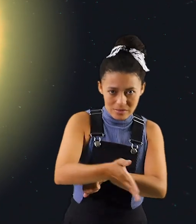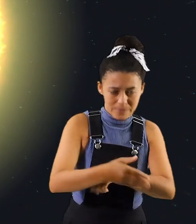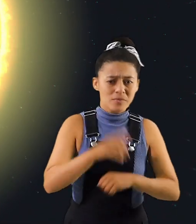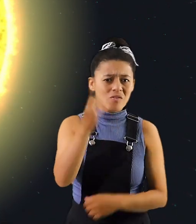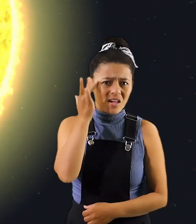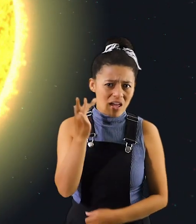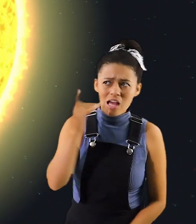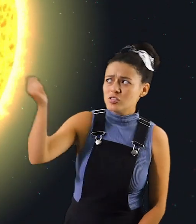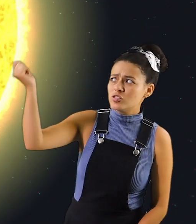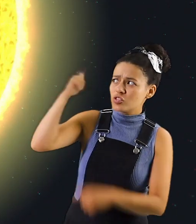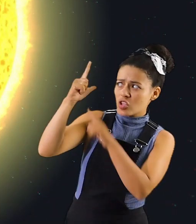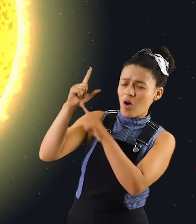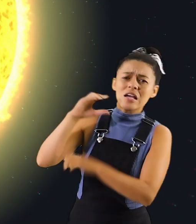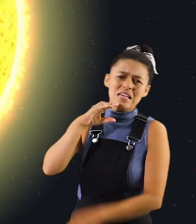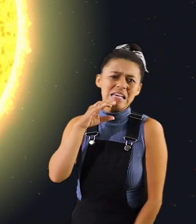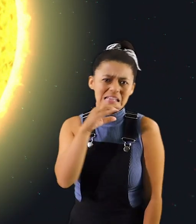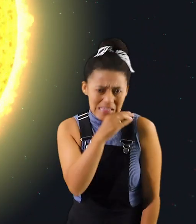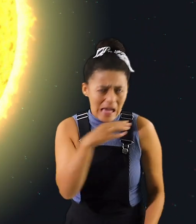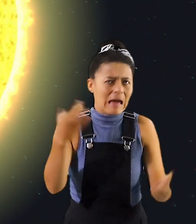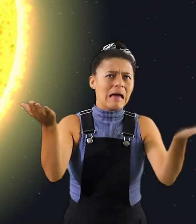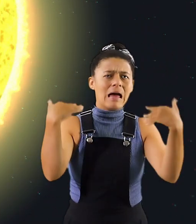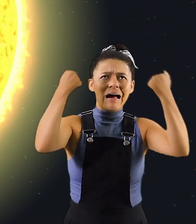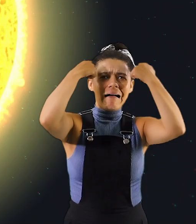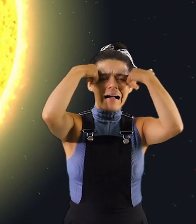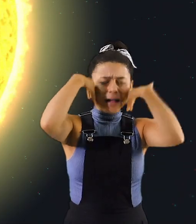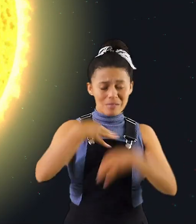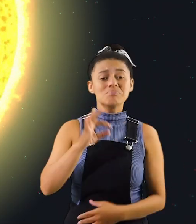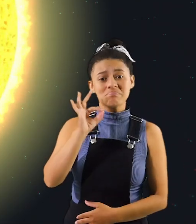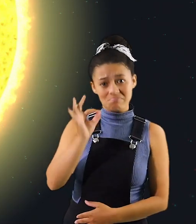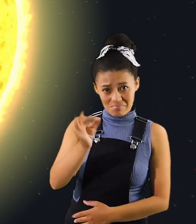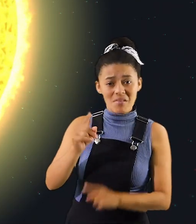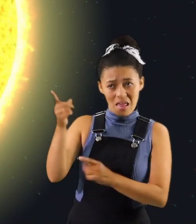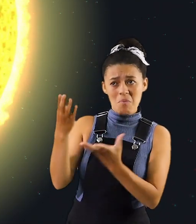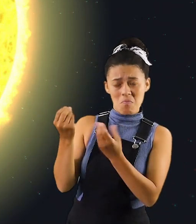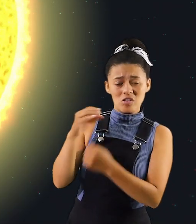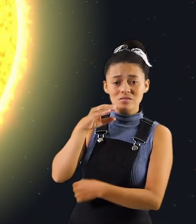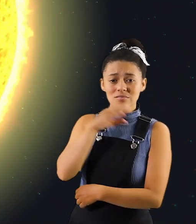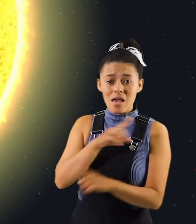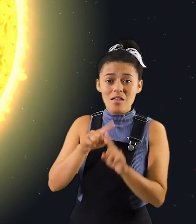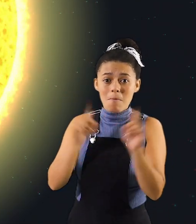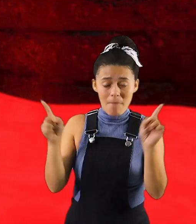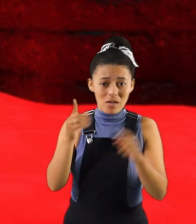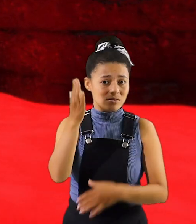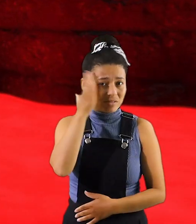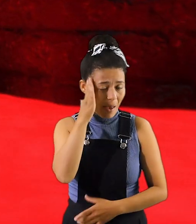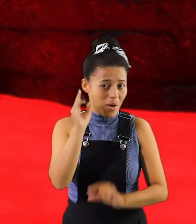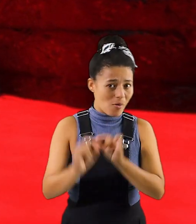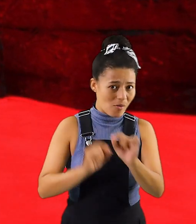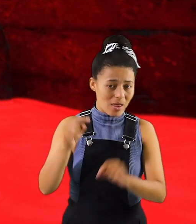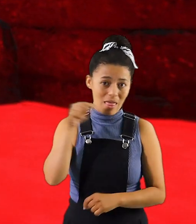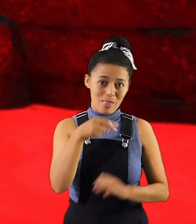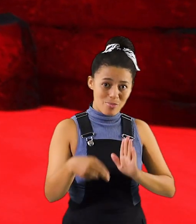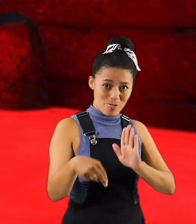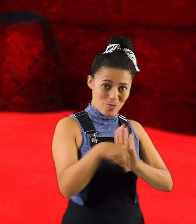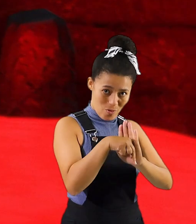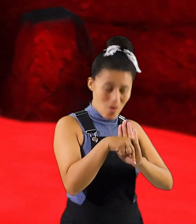Você acha o Sol quente? Pois bem, o Sol é muito quente. Mas só para vocês terem uma ideia, o